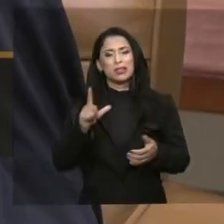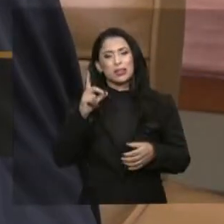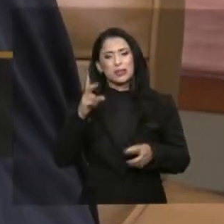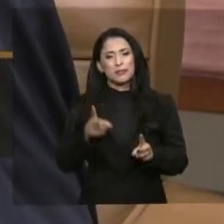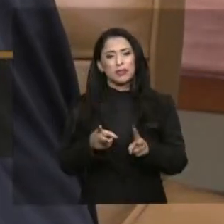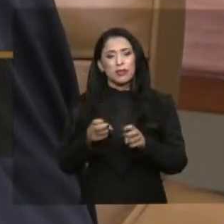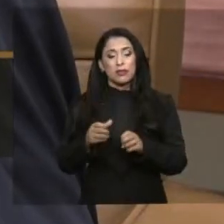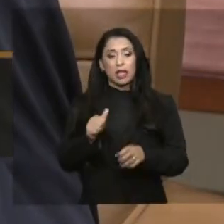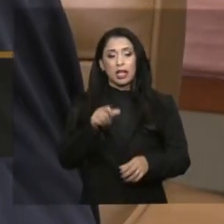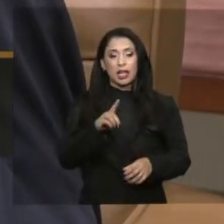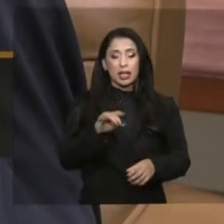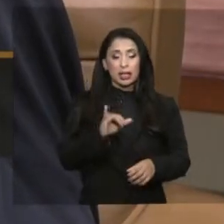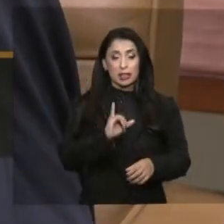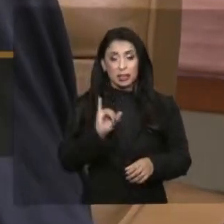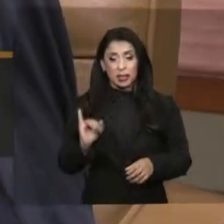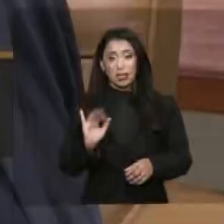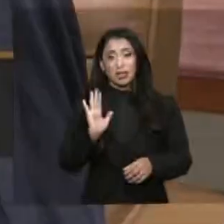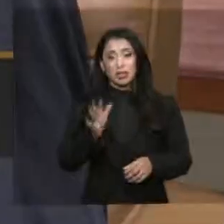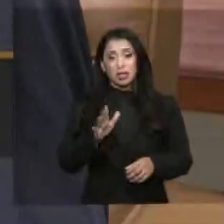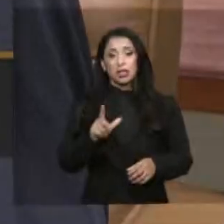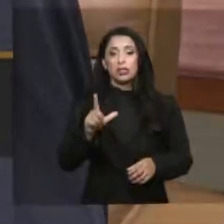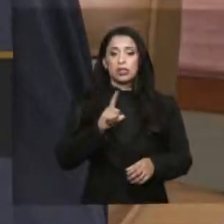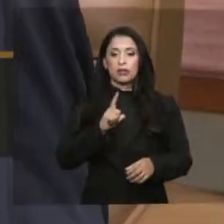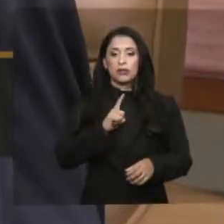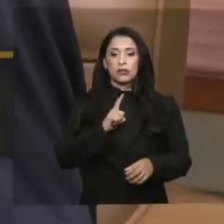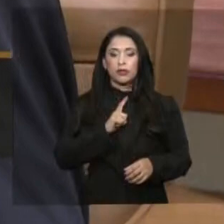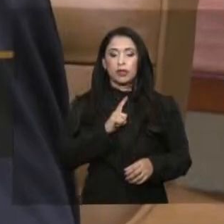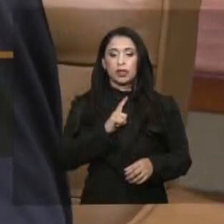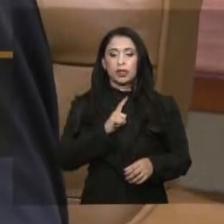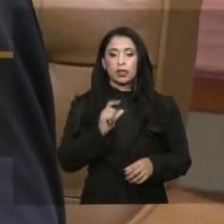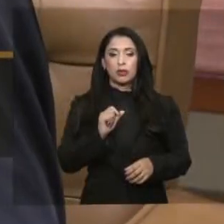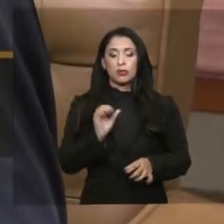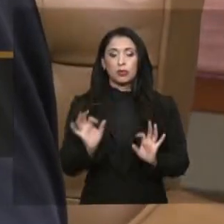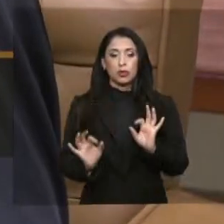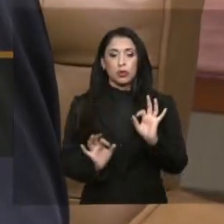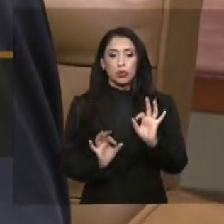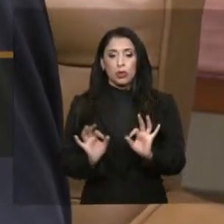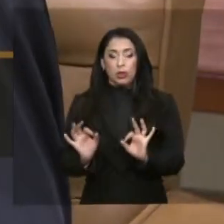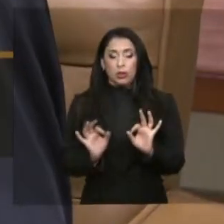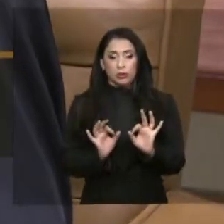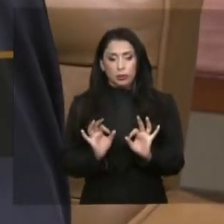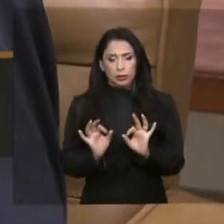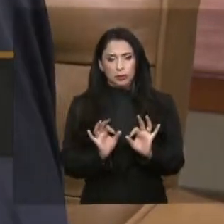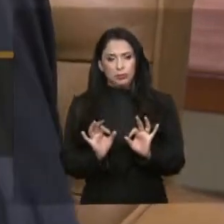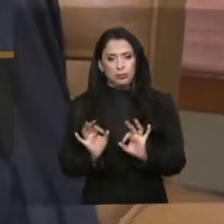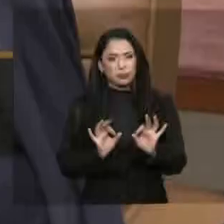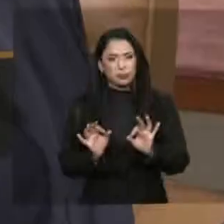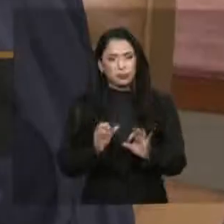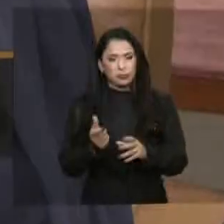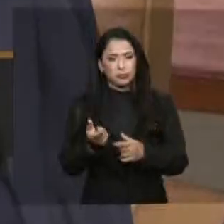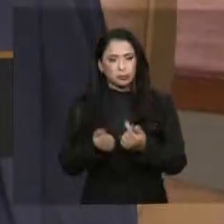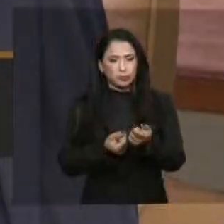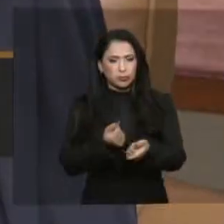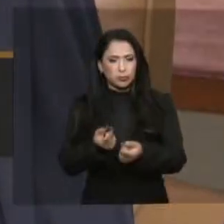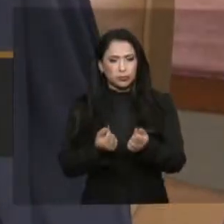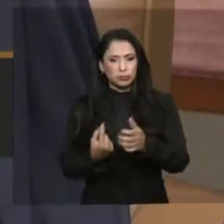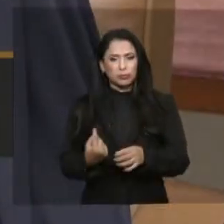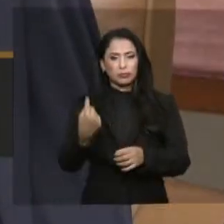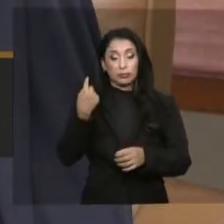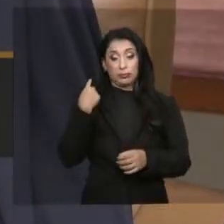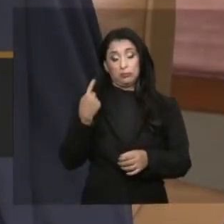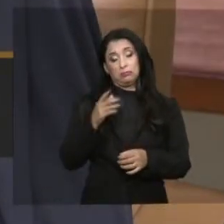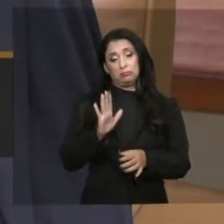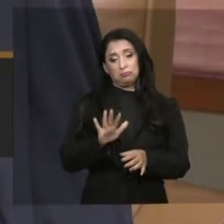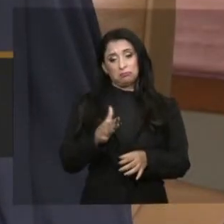mesmo as ADINs, como nós vivenciamos naquele caso dos planos econômicos, né,